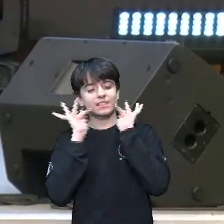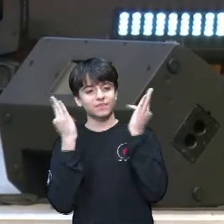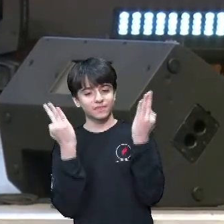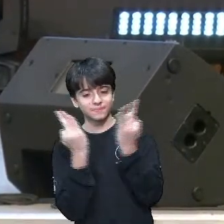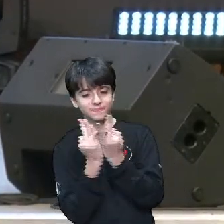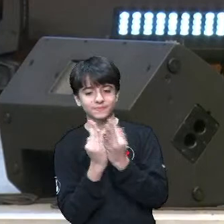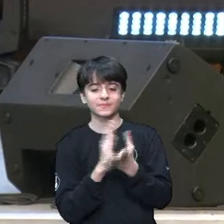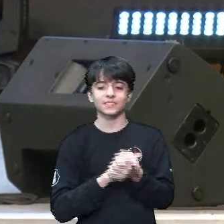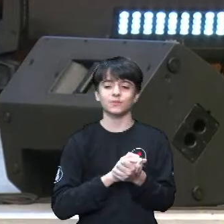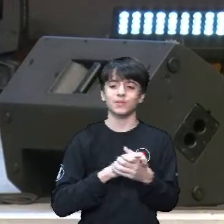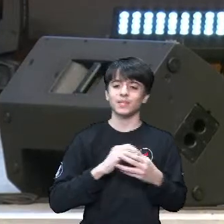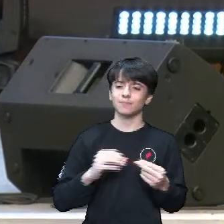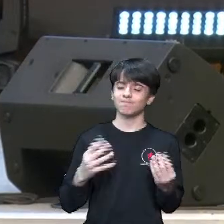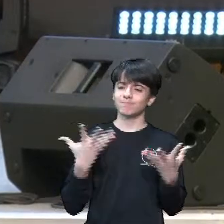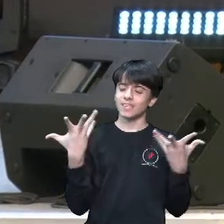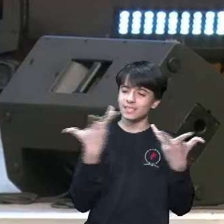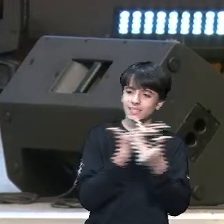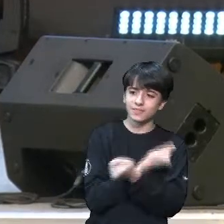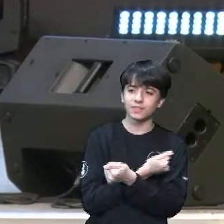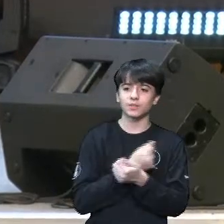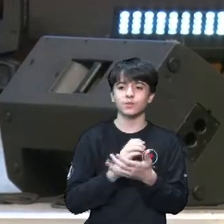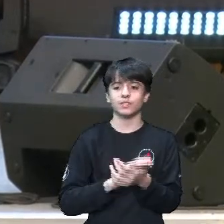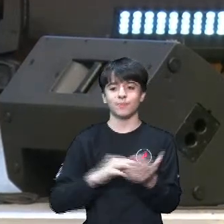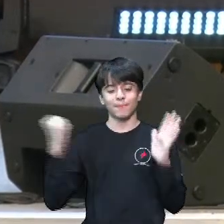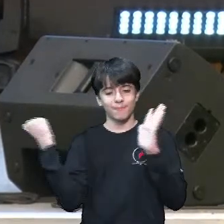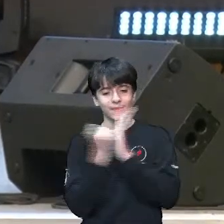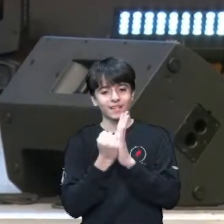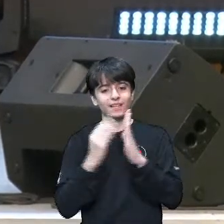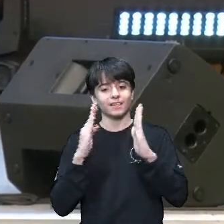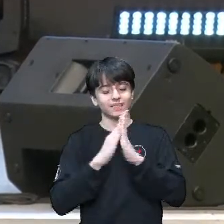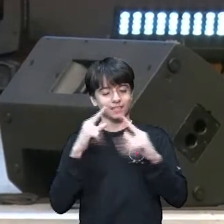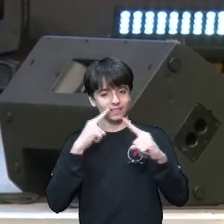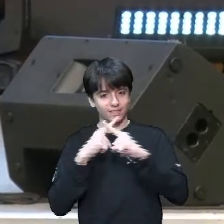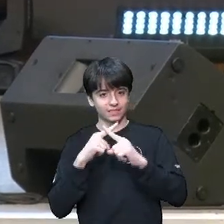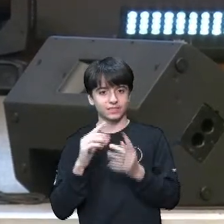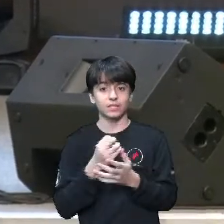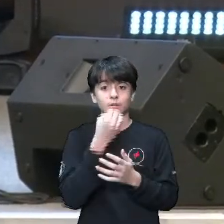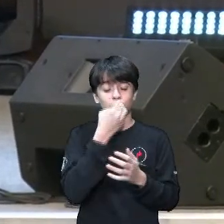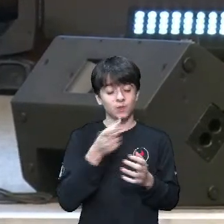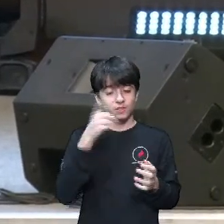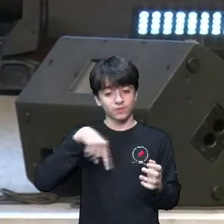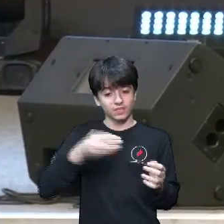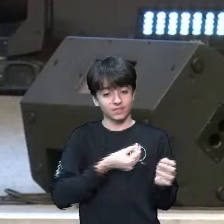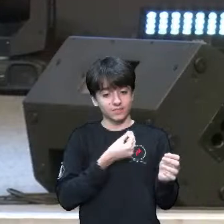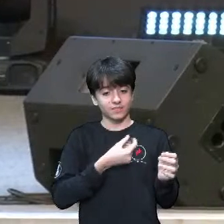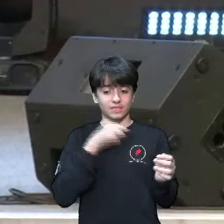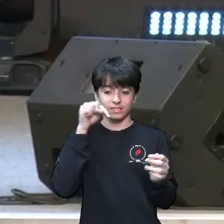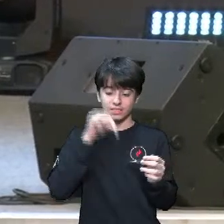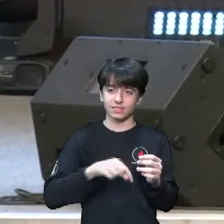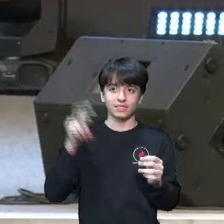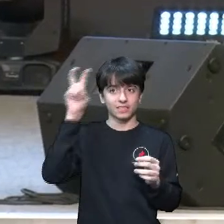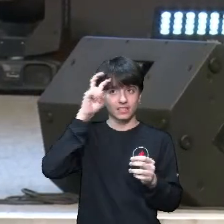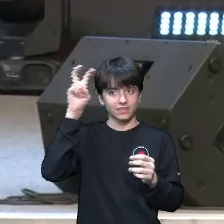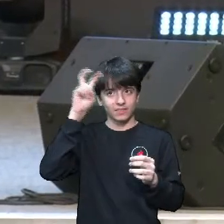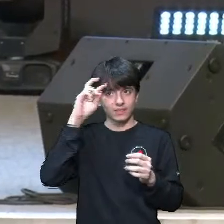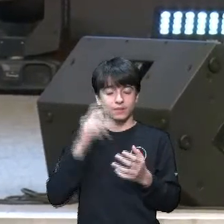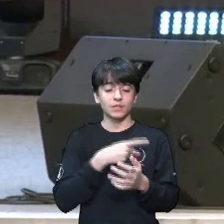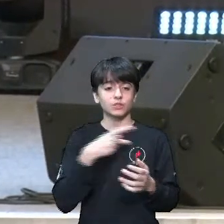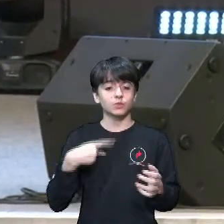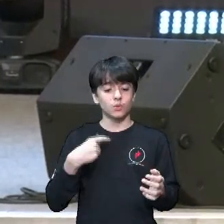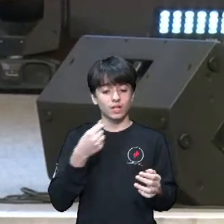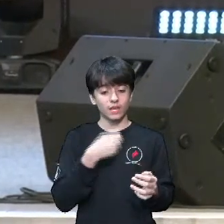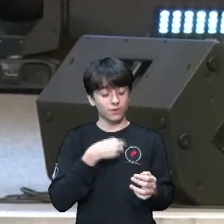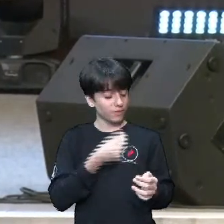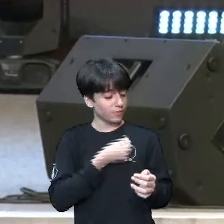isso tem sido incrível e é uma marca aqui dessa igreja. E que bom que você está aqui nessa quinta-feira. Pastor, estou aqui hoje